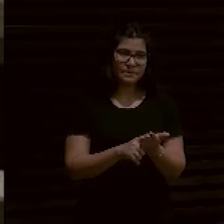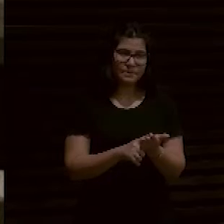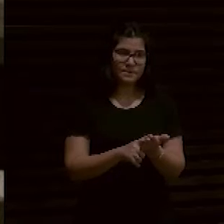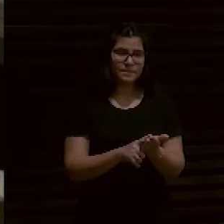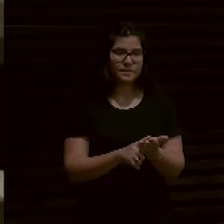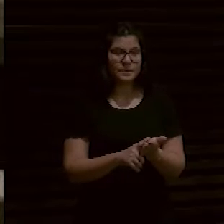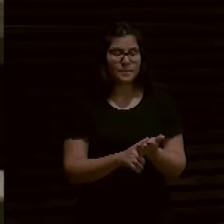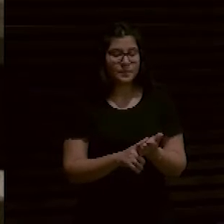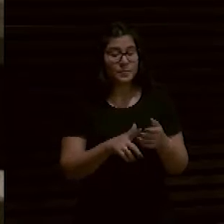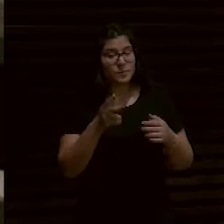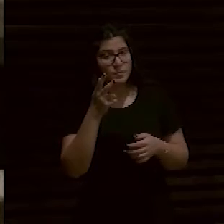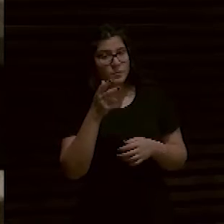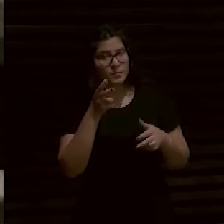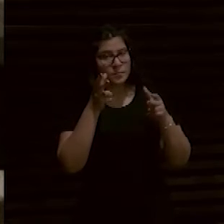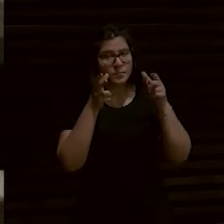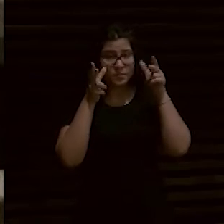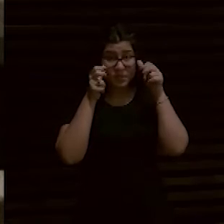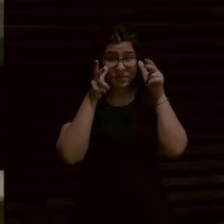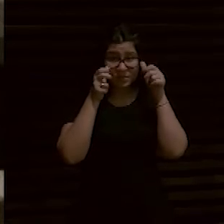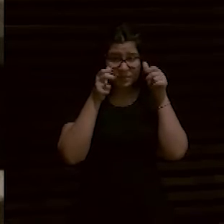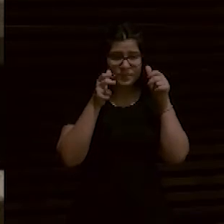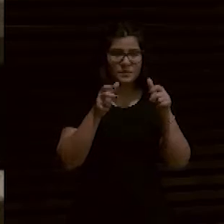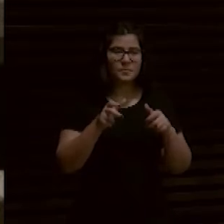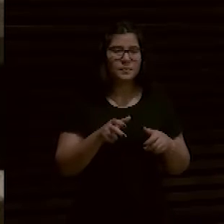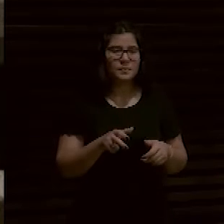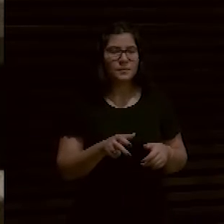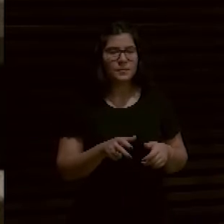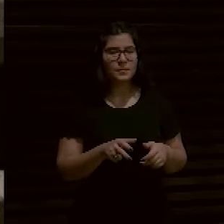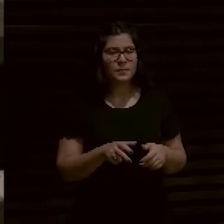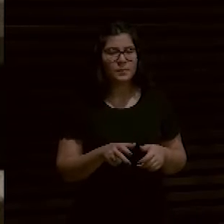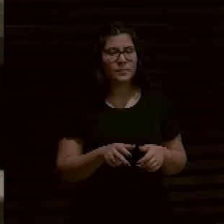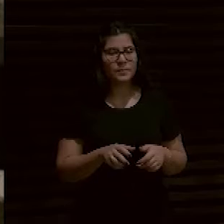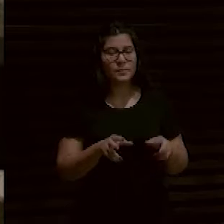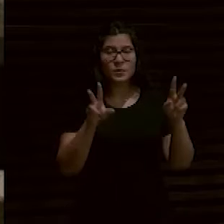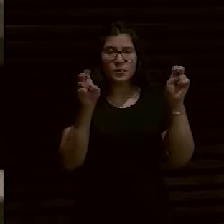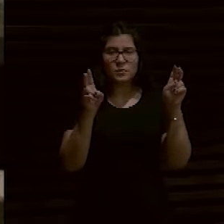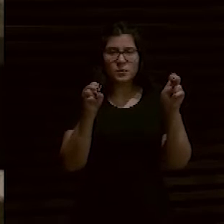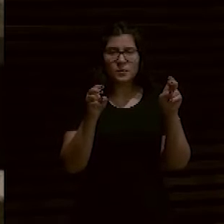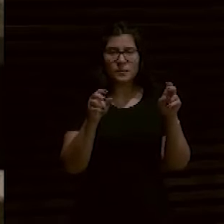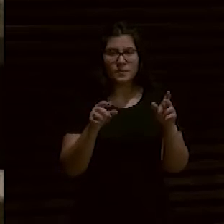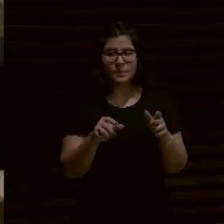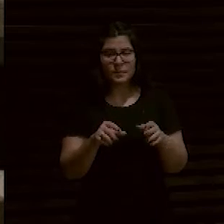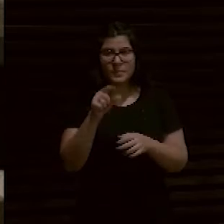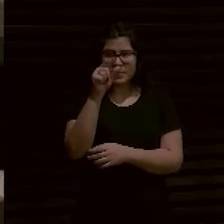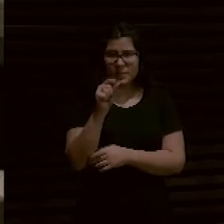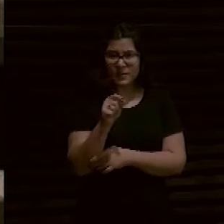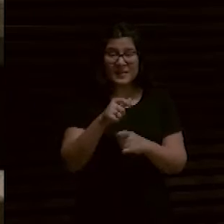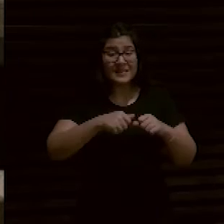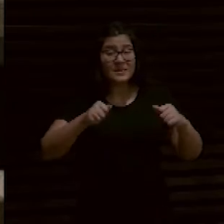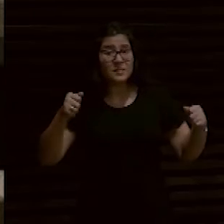nós vamos perceber, por meio logo do título, a pequena, grande